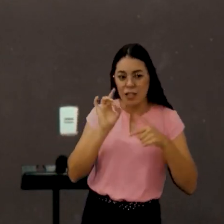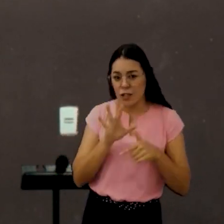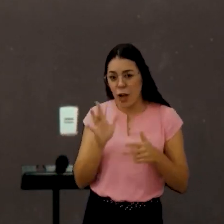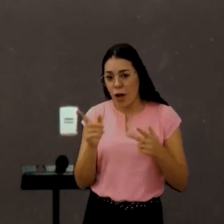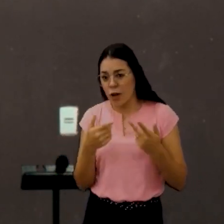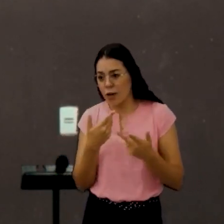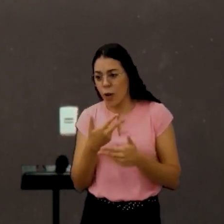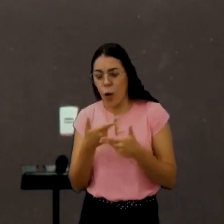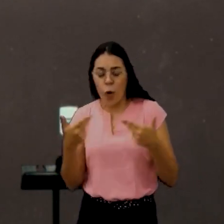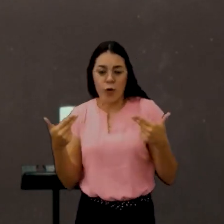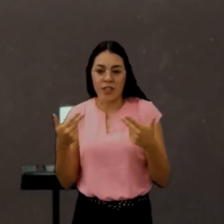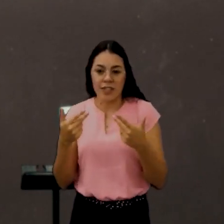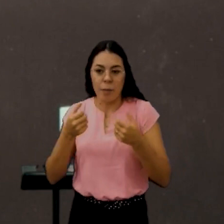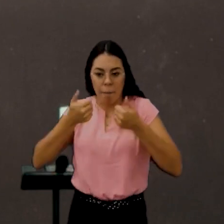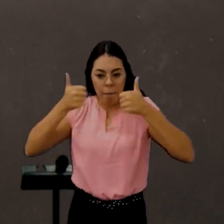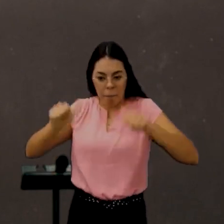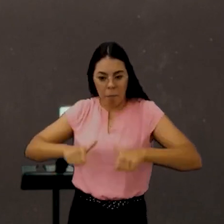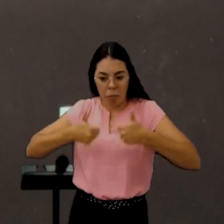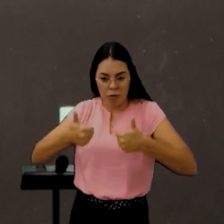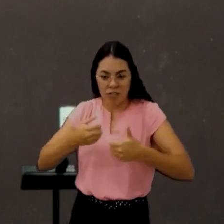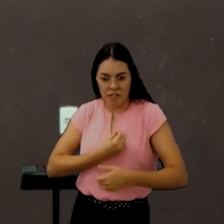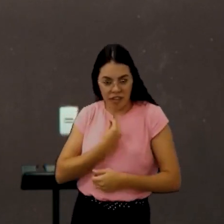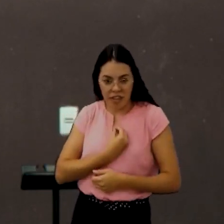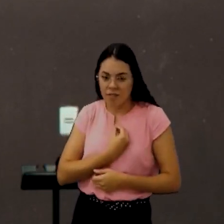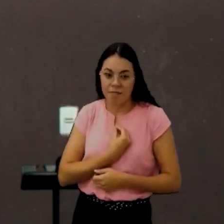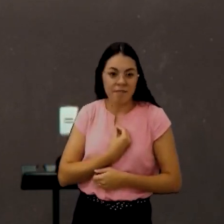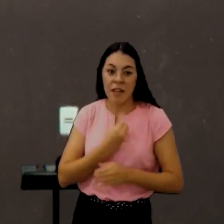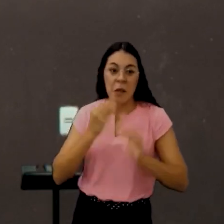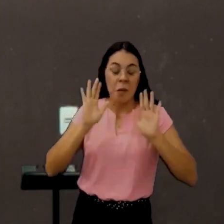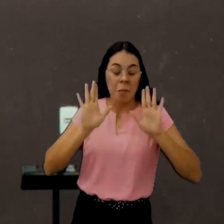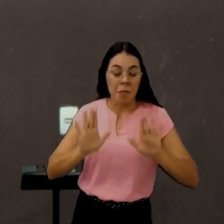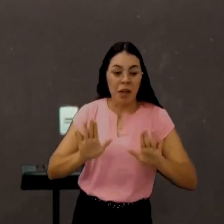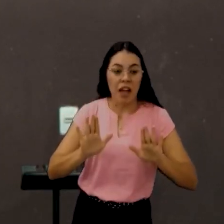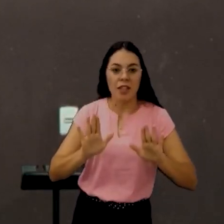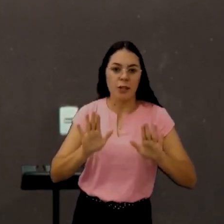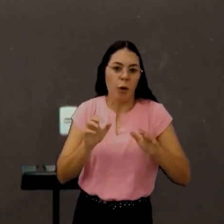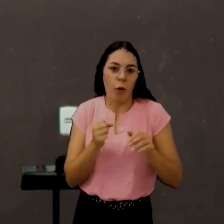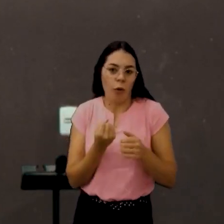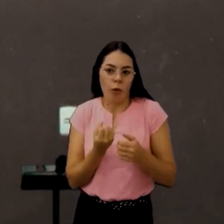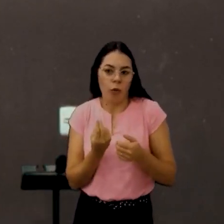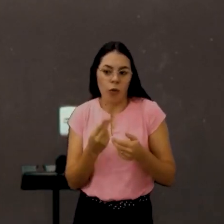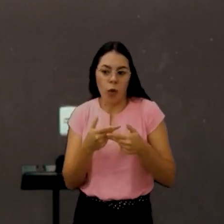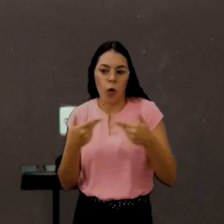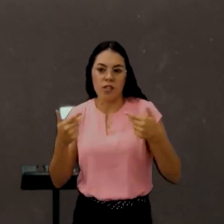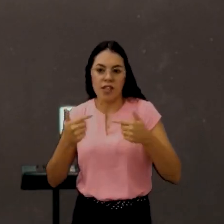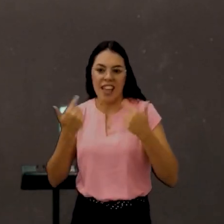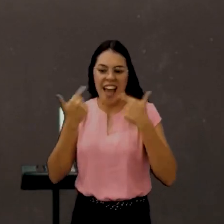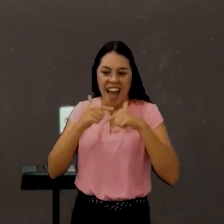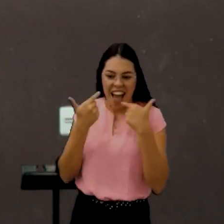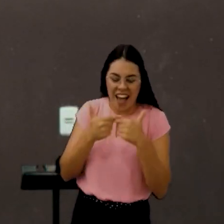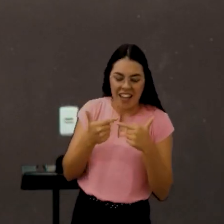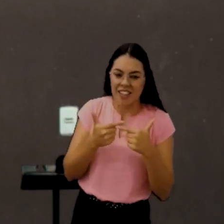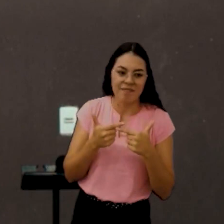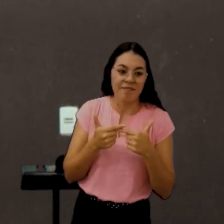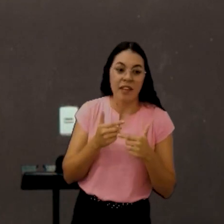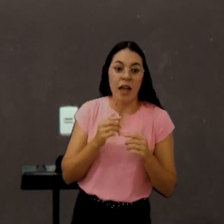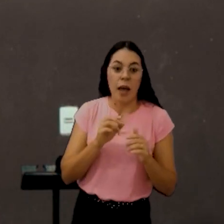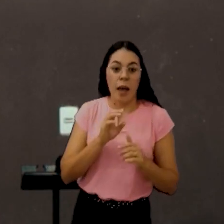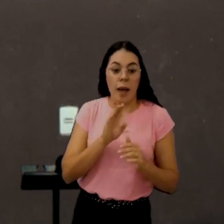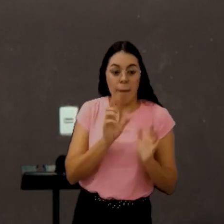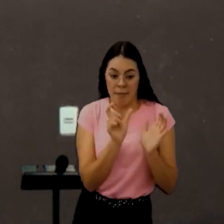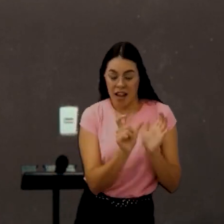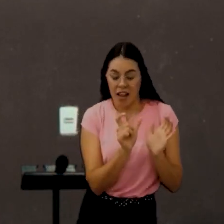somente ter coisas positivas na vida, mas, ou coisas que nos fazem dar gargalhadas. Ser